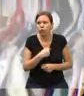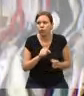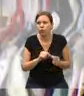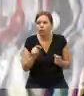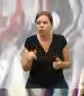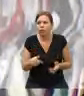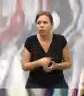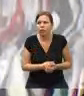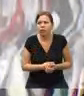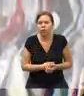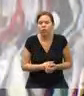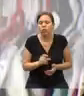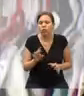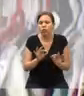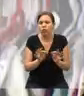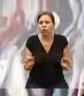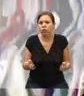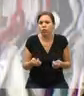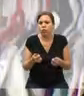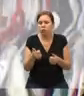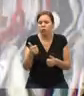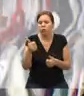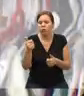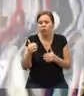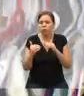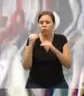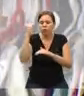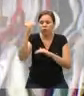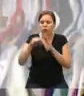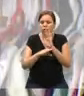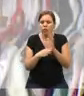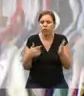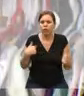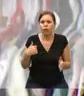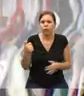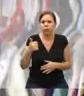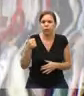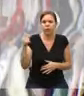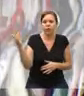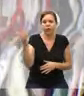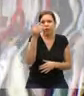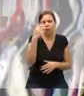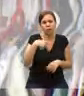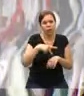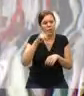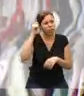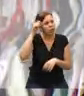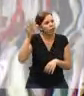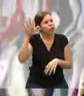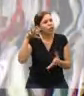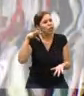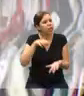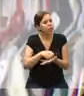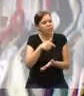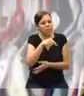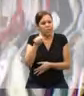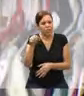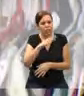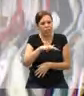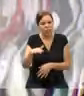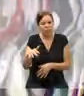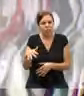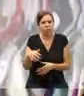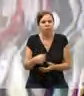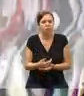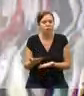é simplesmente dando o primeiro passo, né? Quando eu fui pela primeira vez, eu pude cadastrar 70 crianças acolhidas, né?